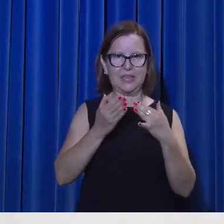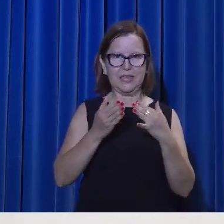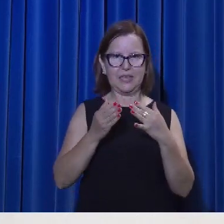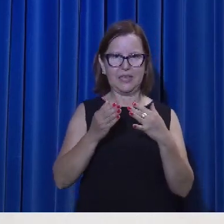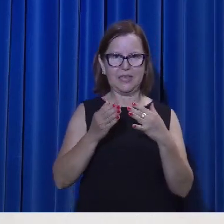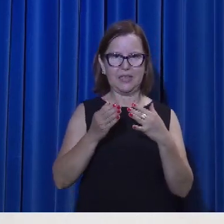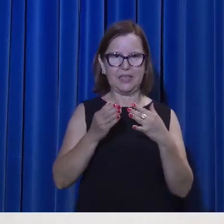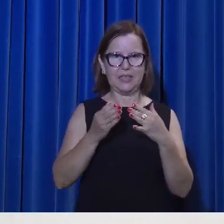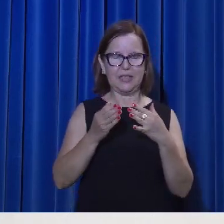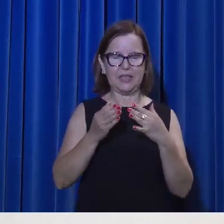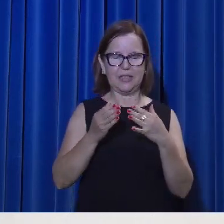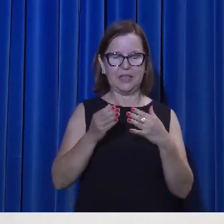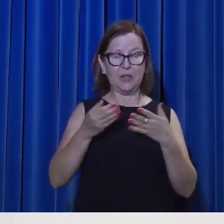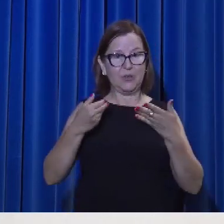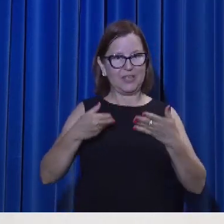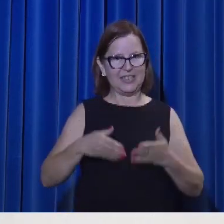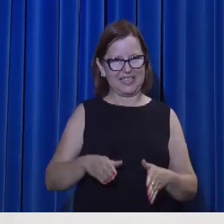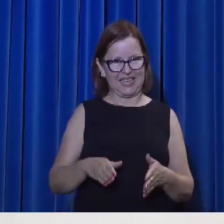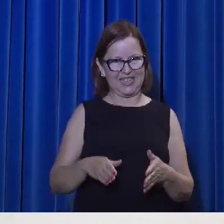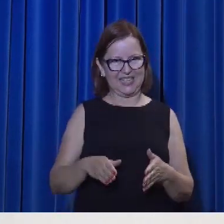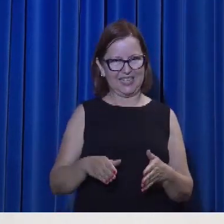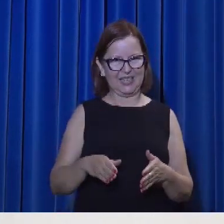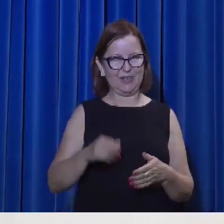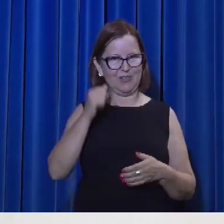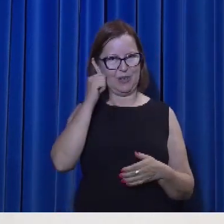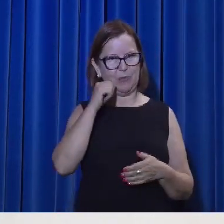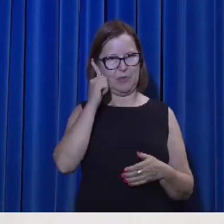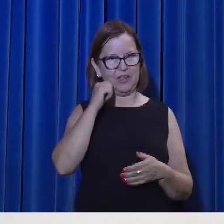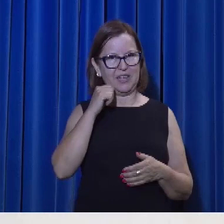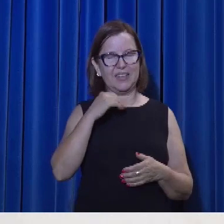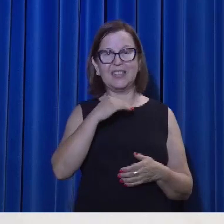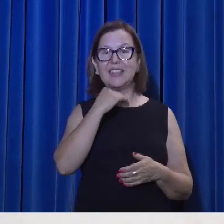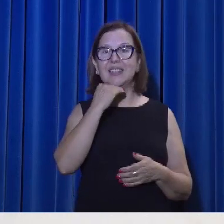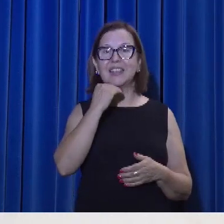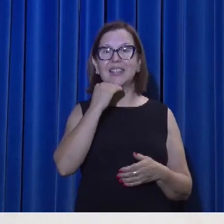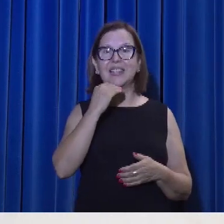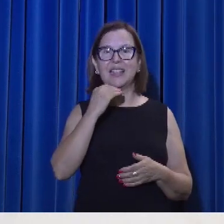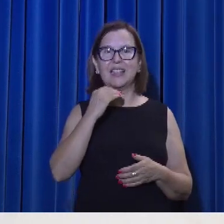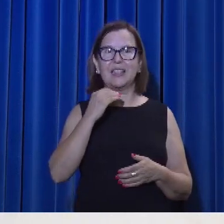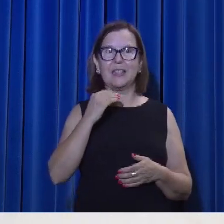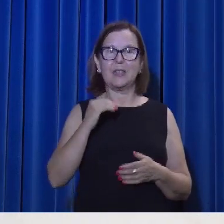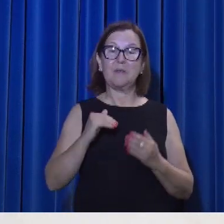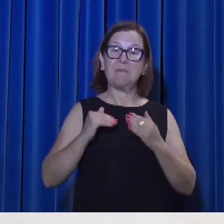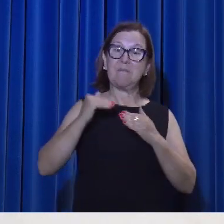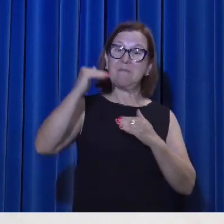mulher, ninguém apareceu maior do que João Batista.